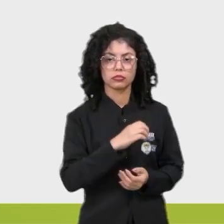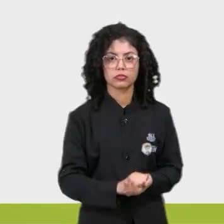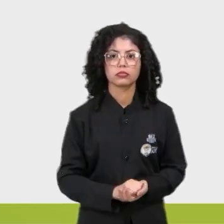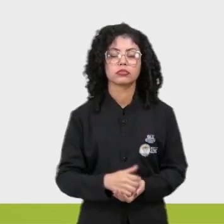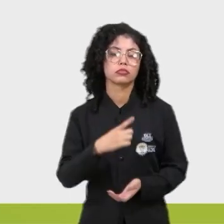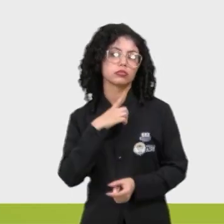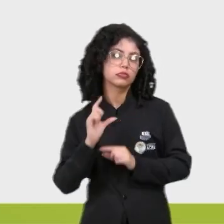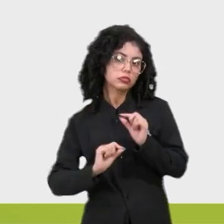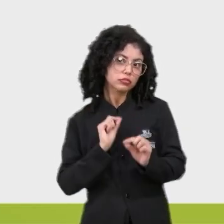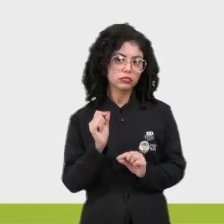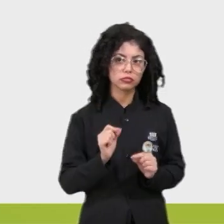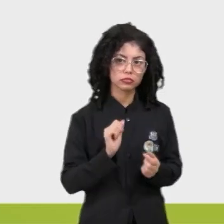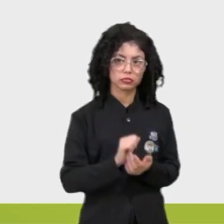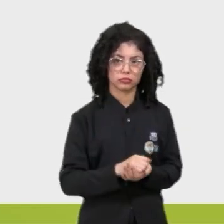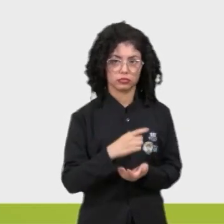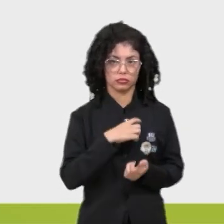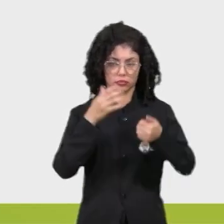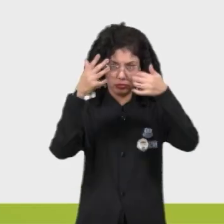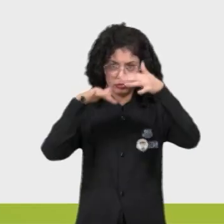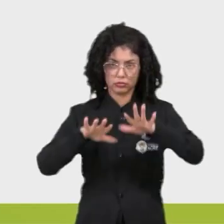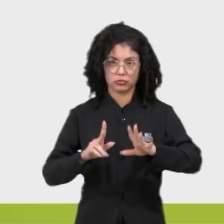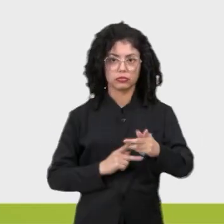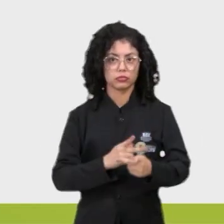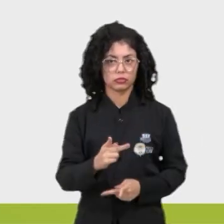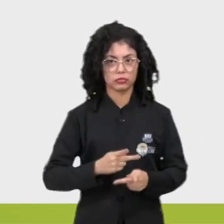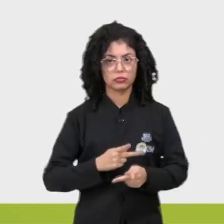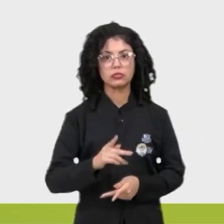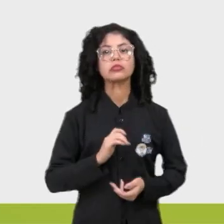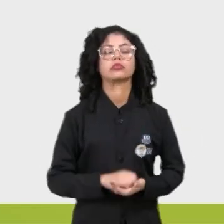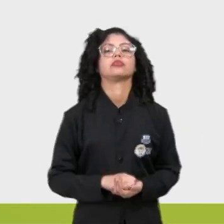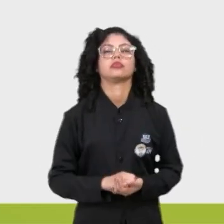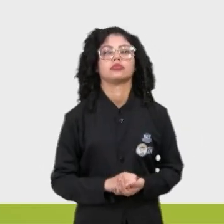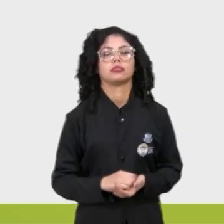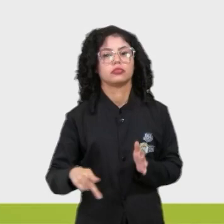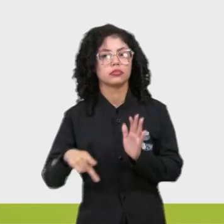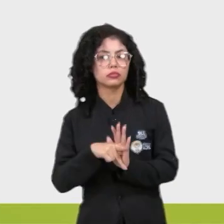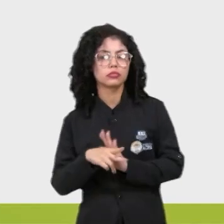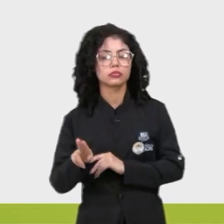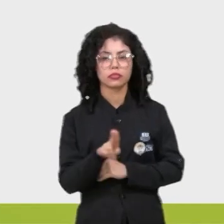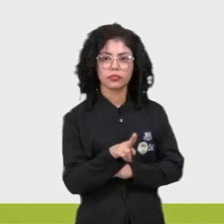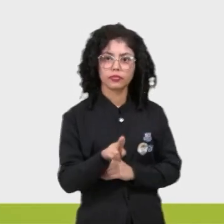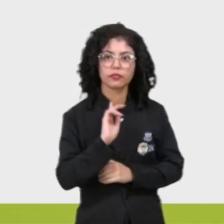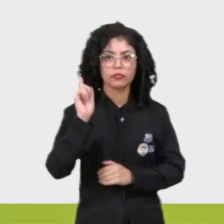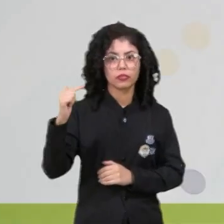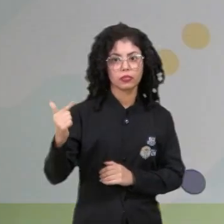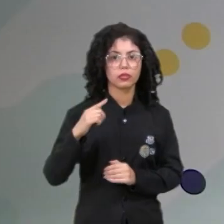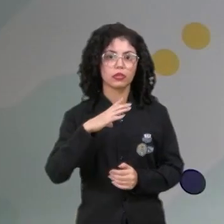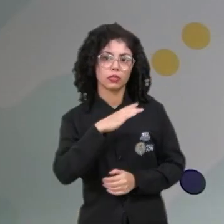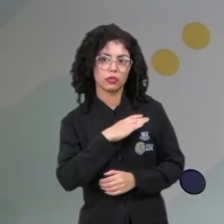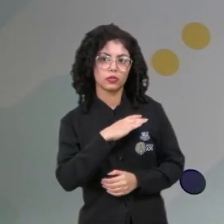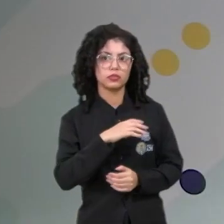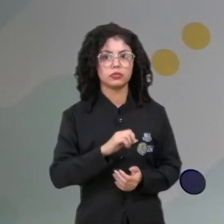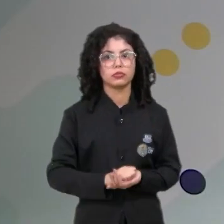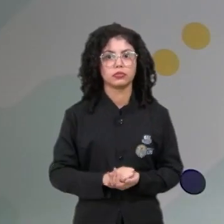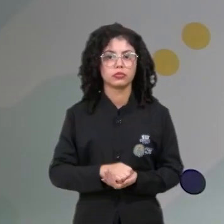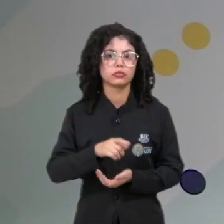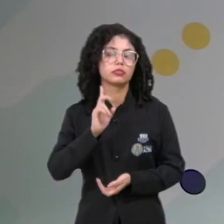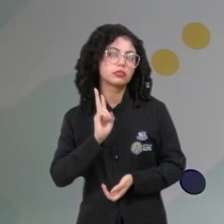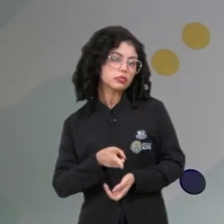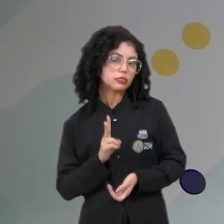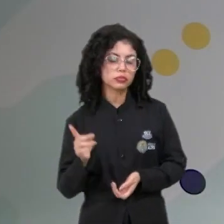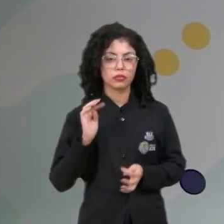aí uma cidade natural e cidade planejada, tá? E, logicamente, como o próprio nome diz, é aquela cidade que há ali todo